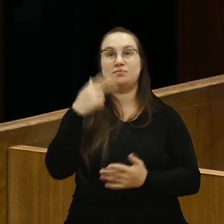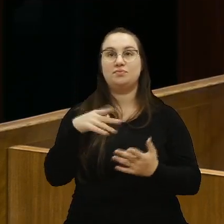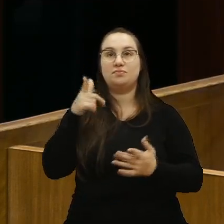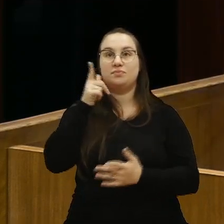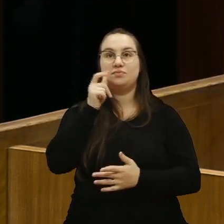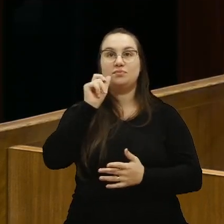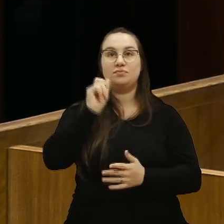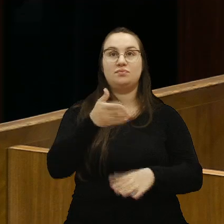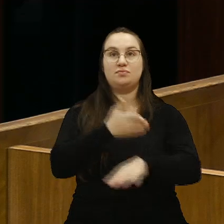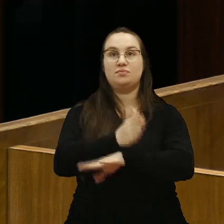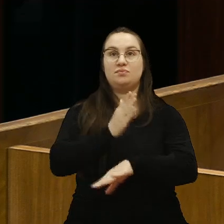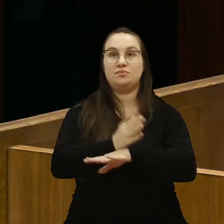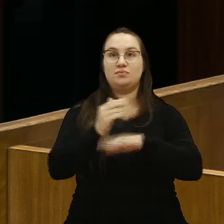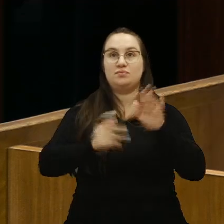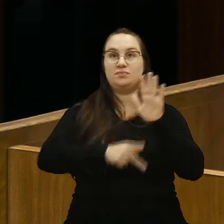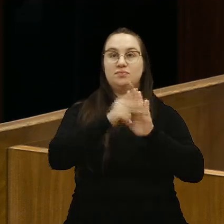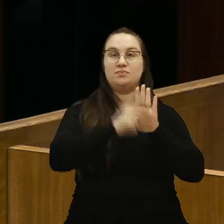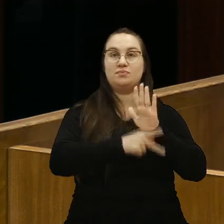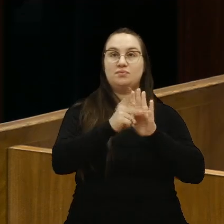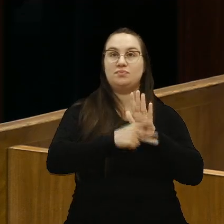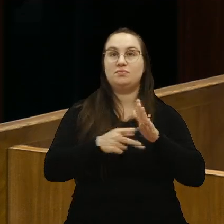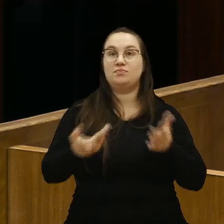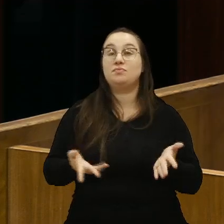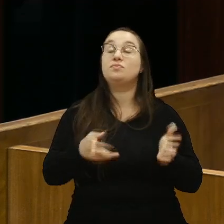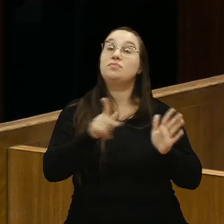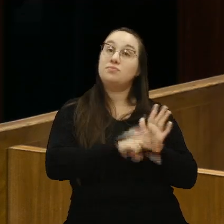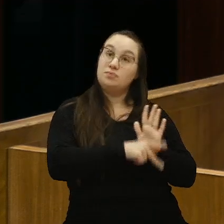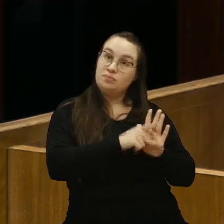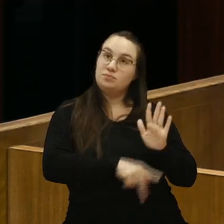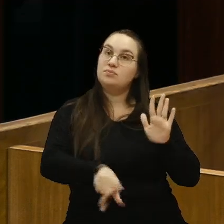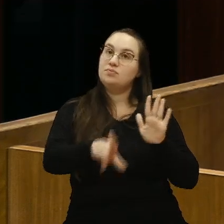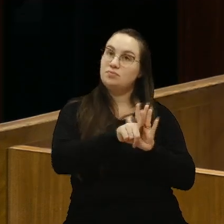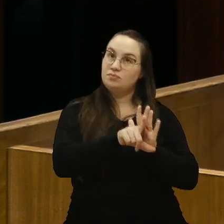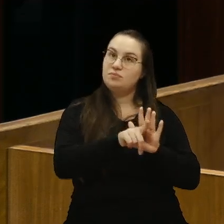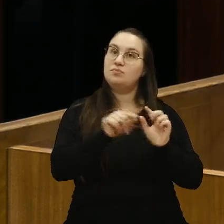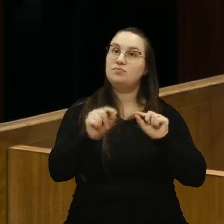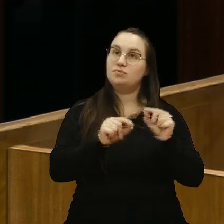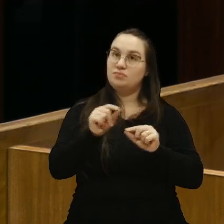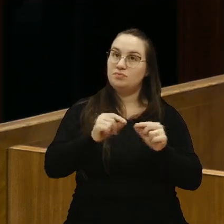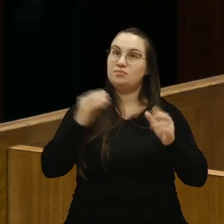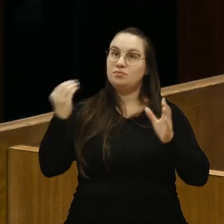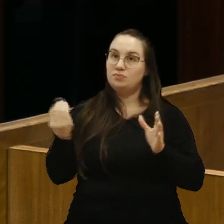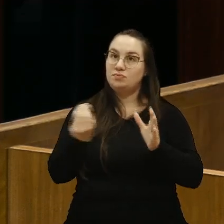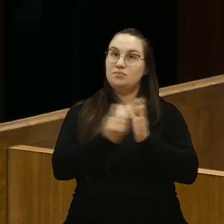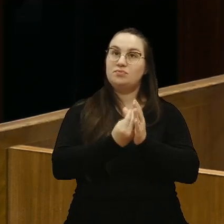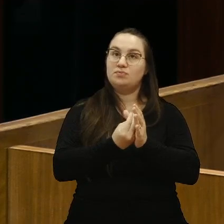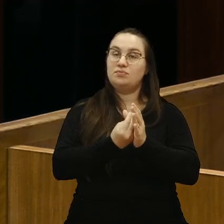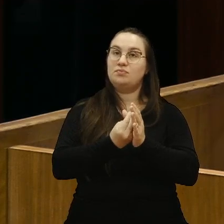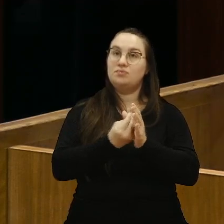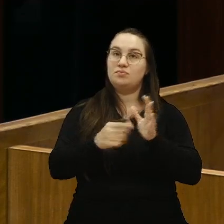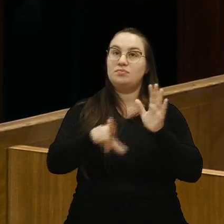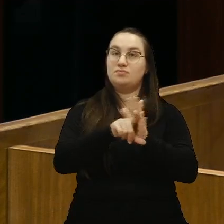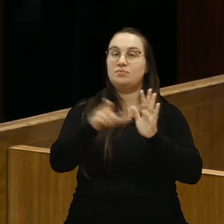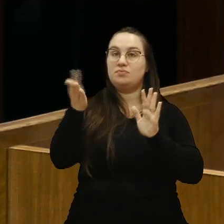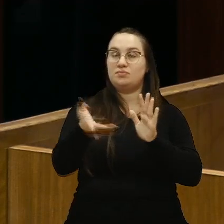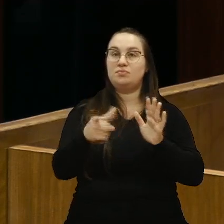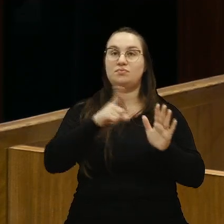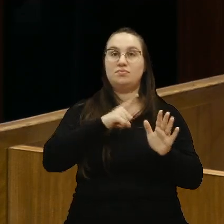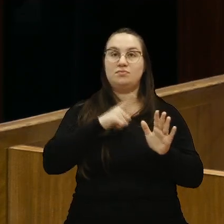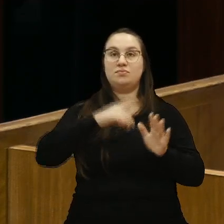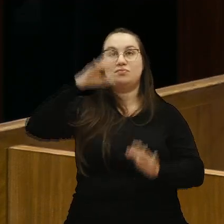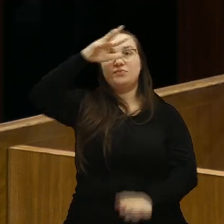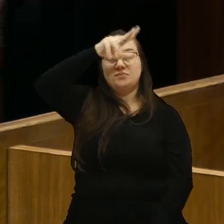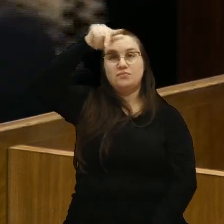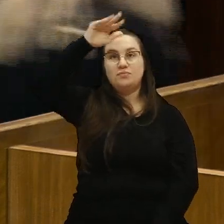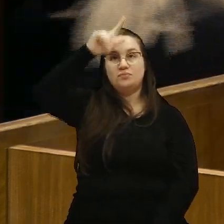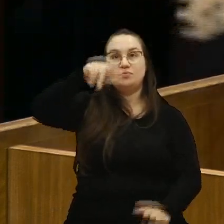conseguir aprovar esse projeto. É um projeto de lei que acrescenta um dispositivo numa lei já existente do município.